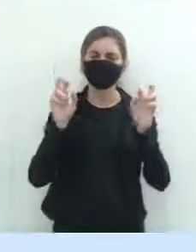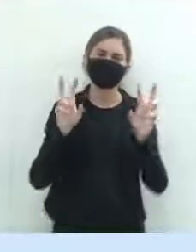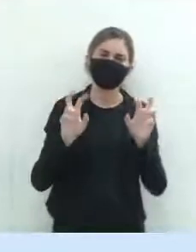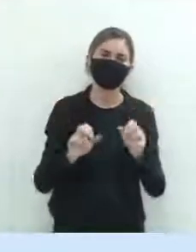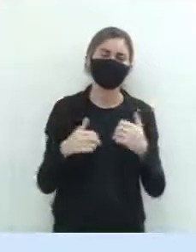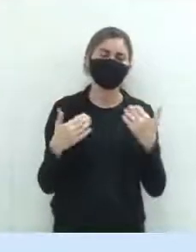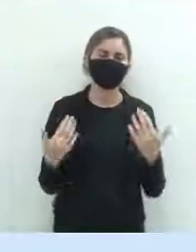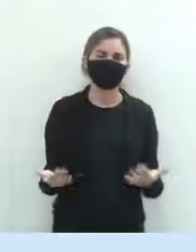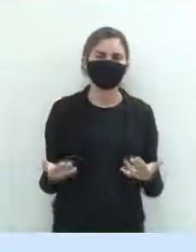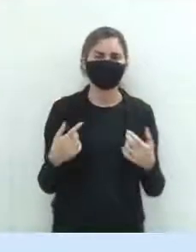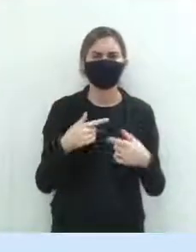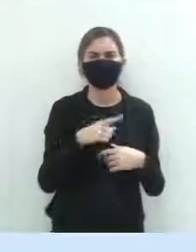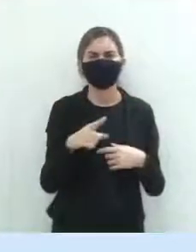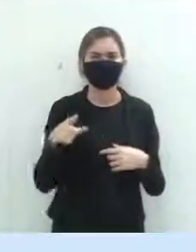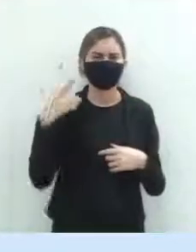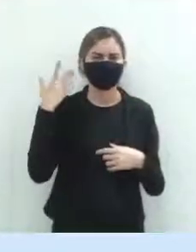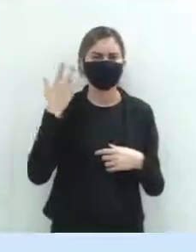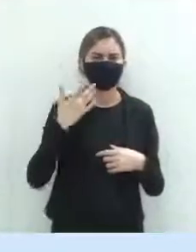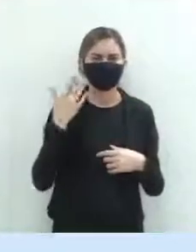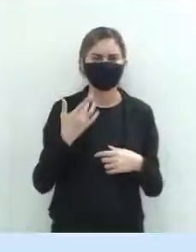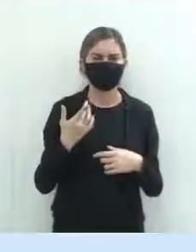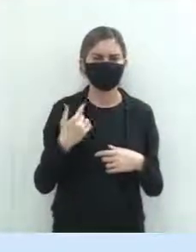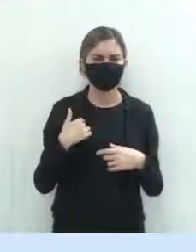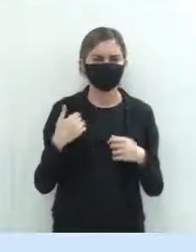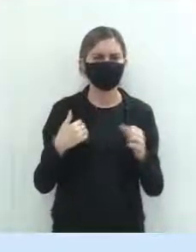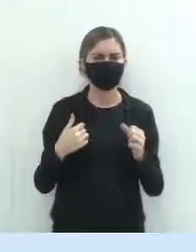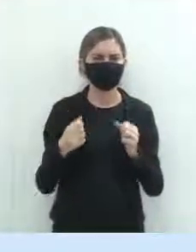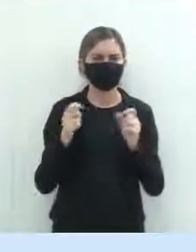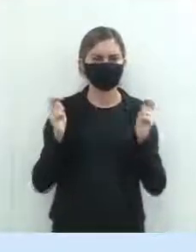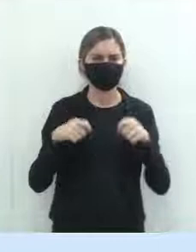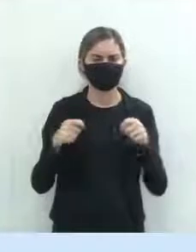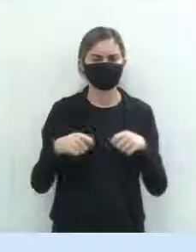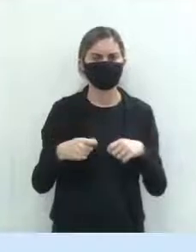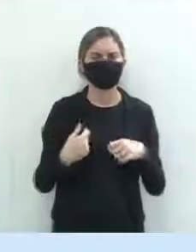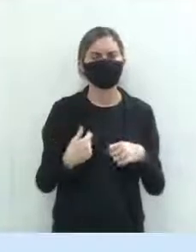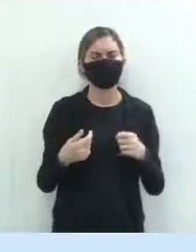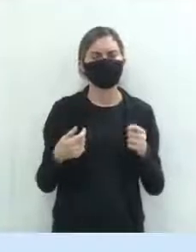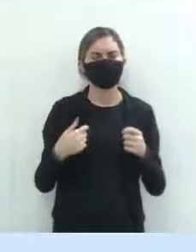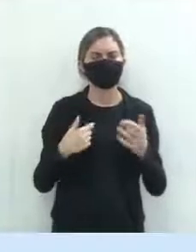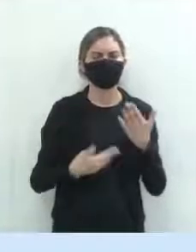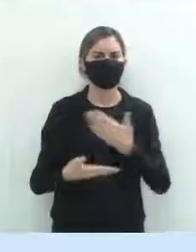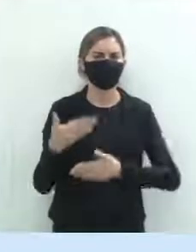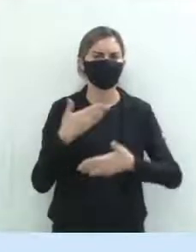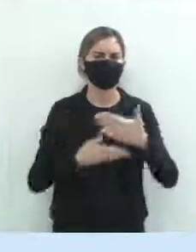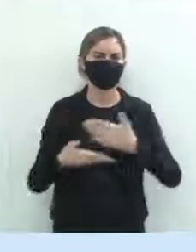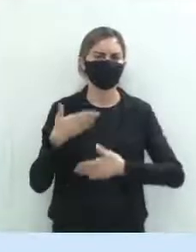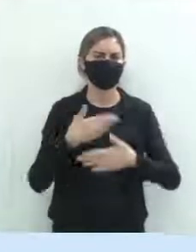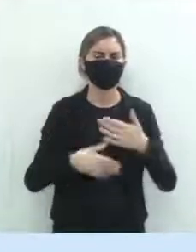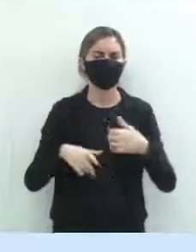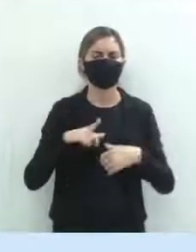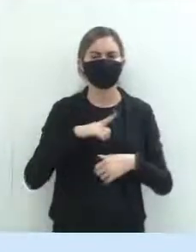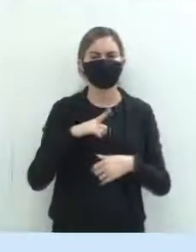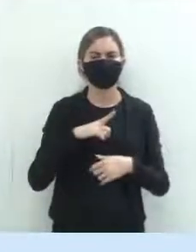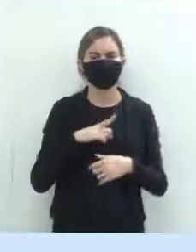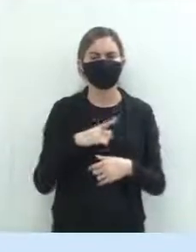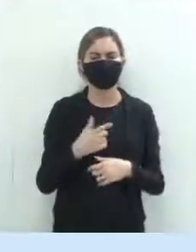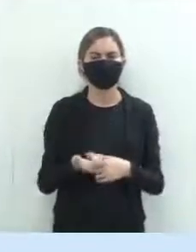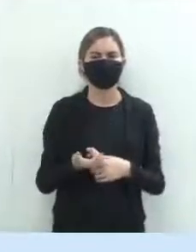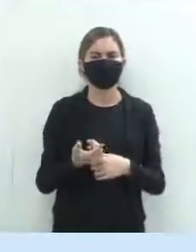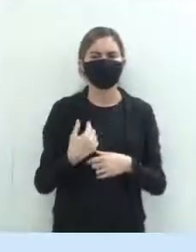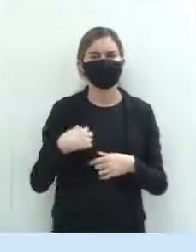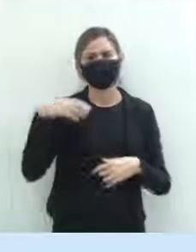ainda. Professor, o que é que o senhor acha disso? Estamos aqui para poder interagirmos e termos assim